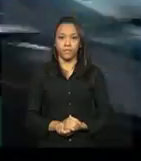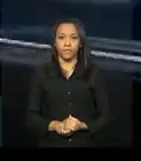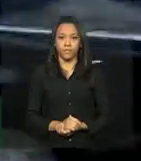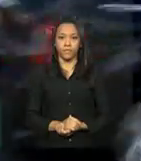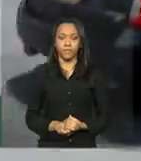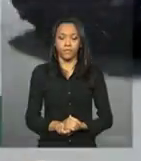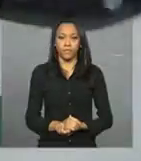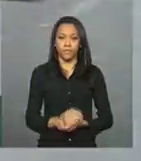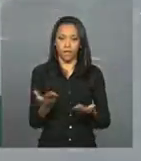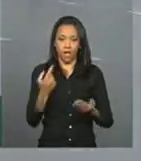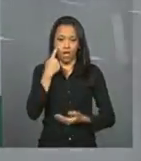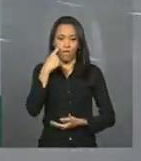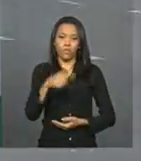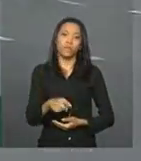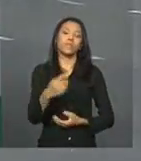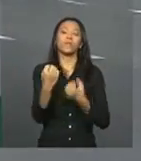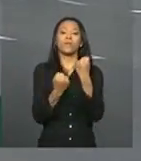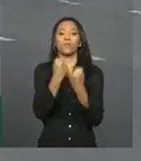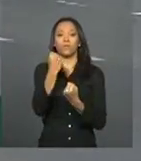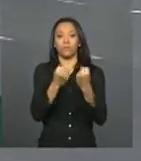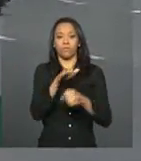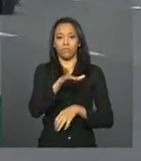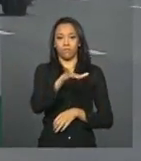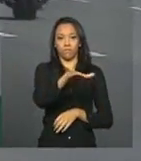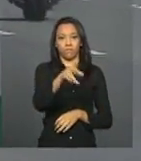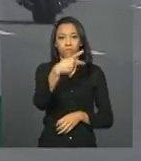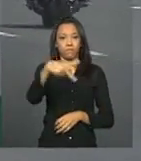O carro da presidenta.